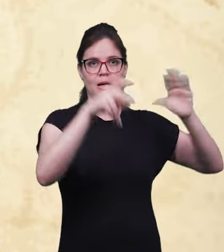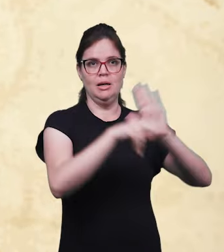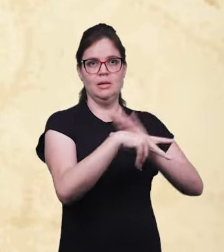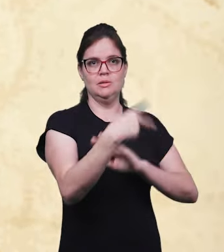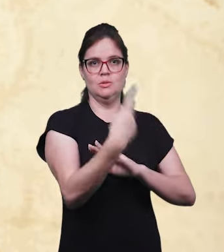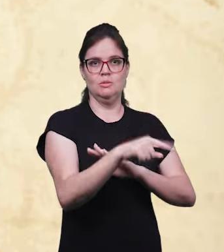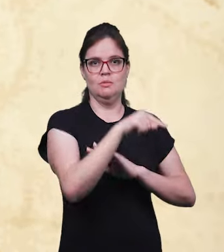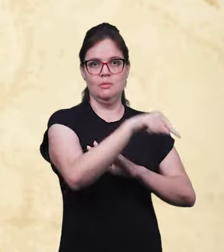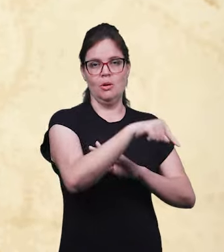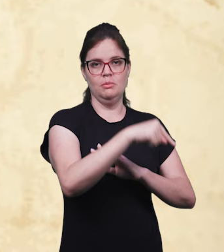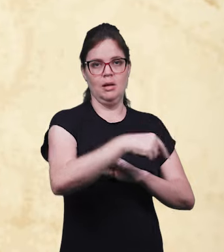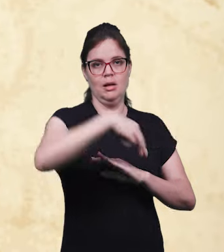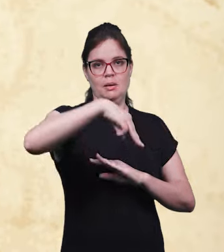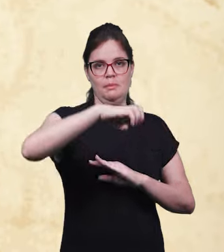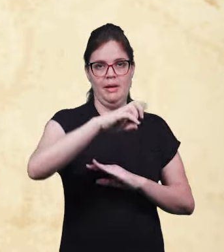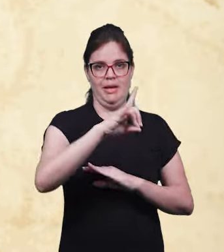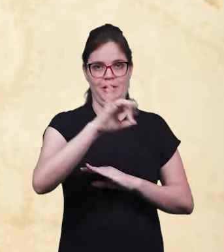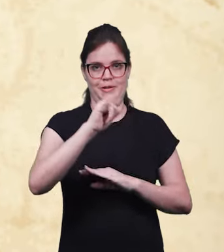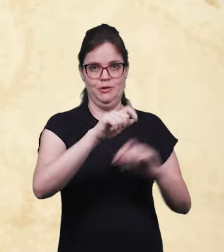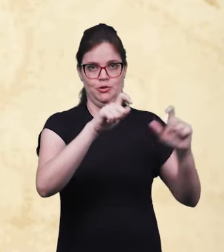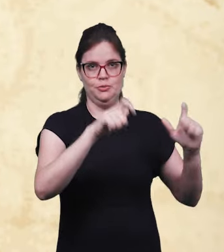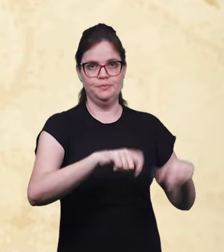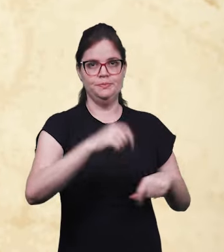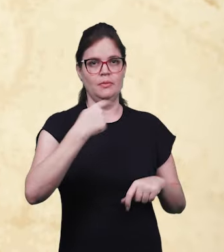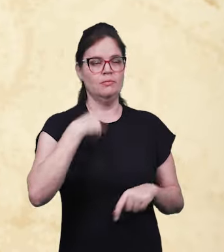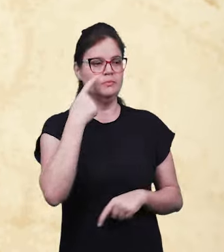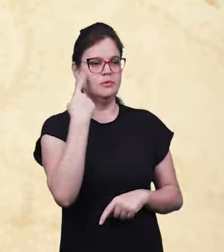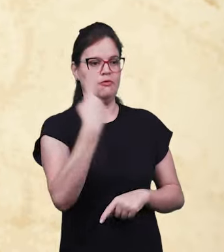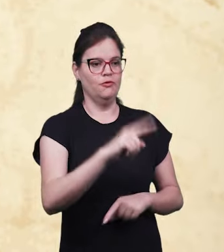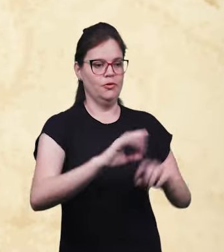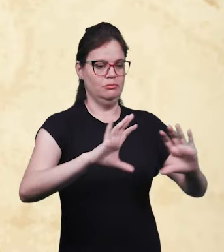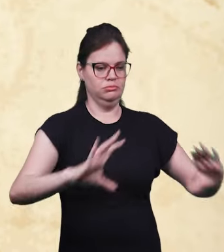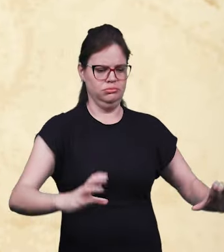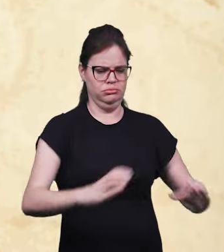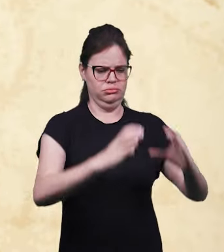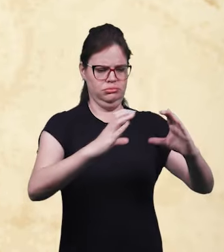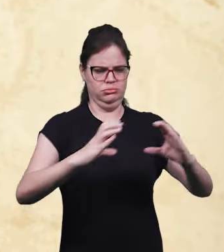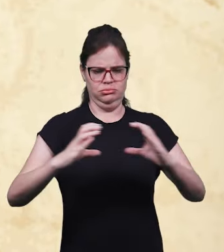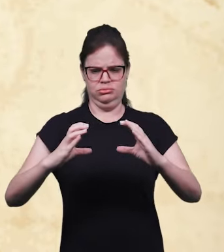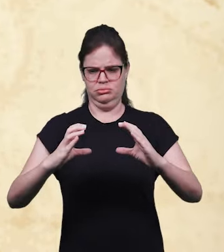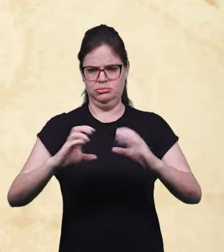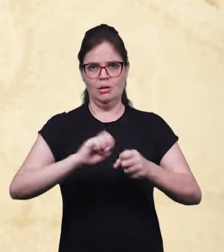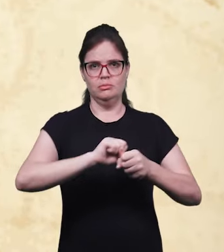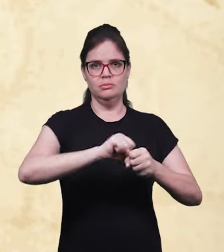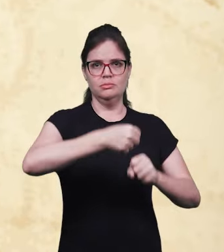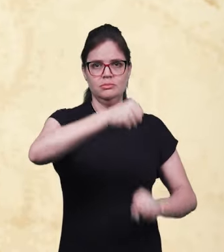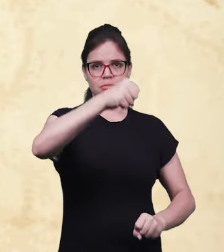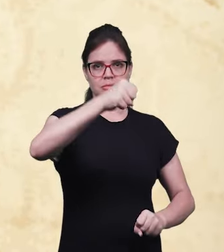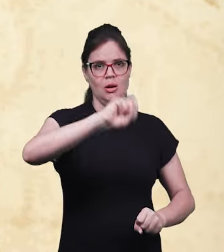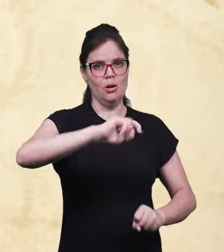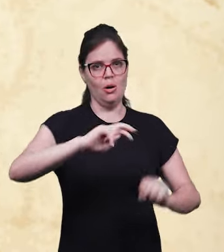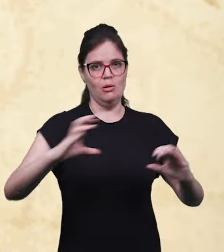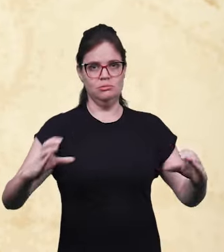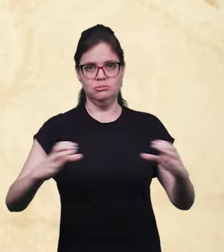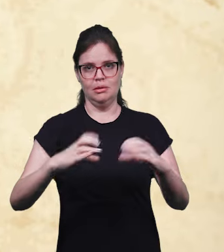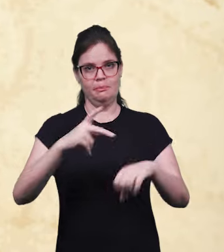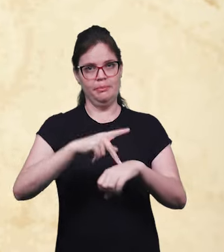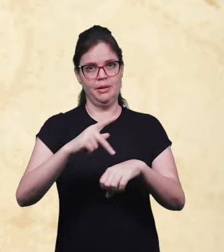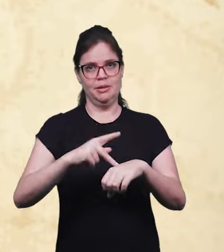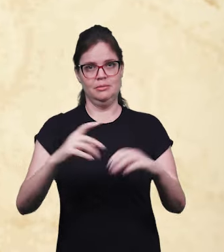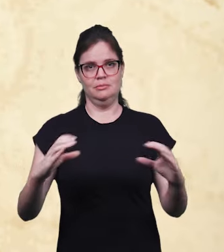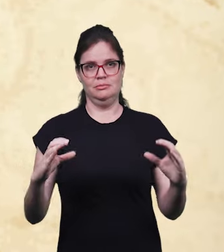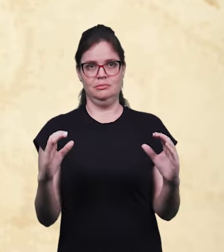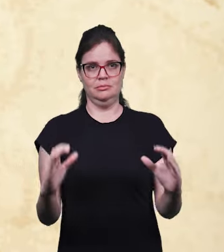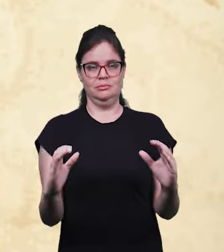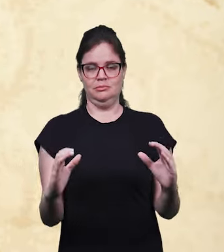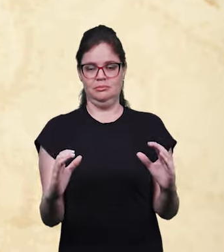que está na província de Média, se achou um rolo. Esse rolo pode ter sido um pergaminho, mas pode ter sido